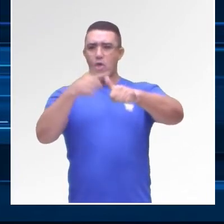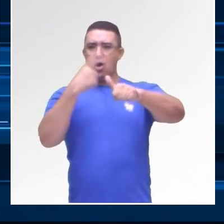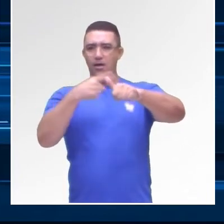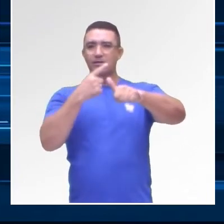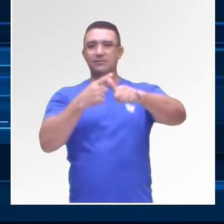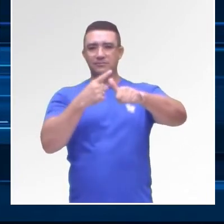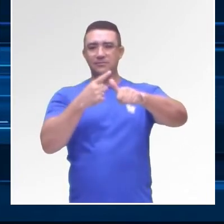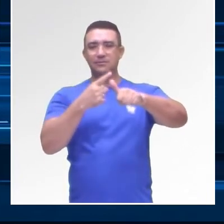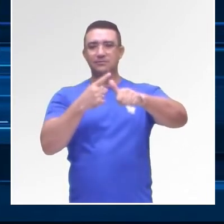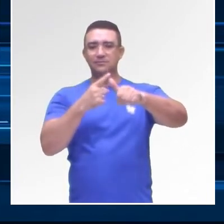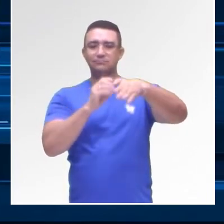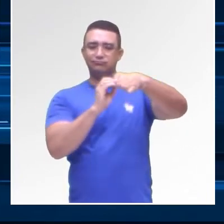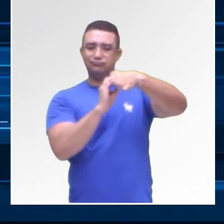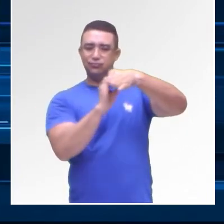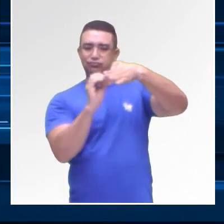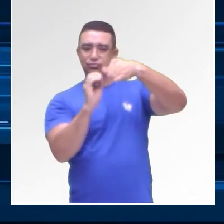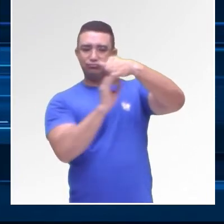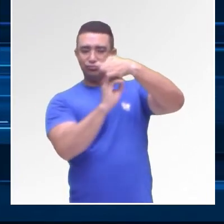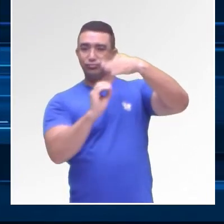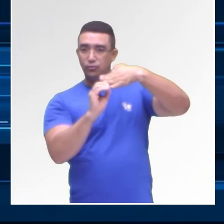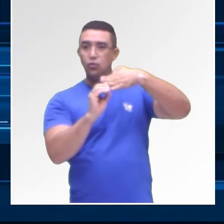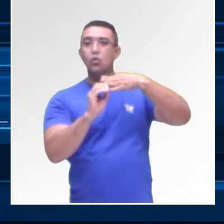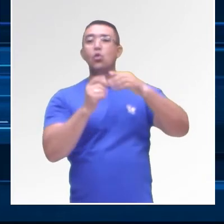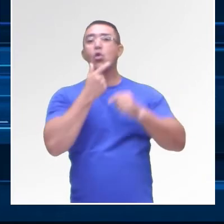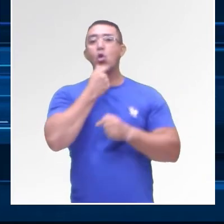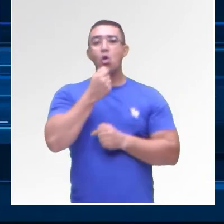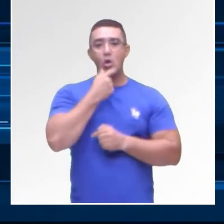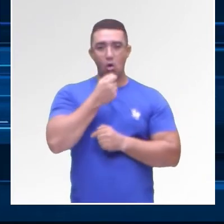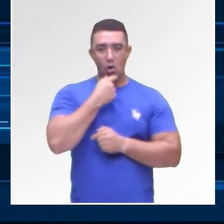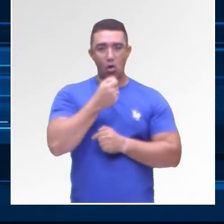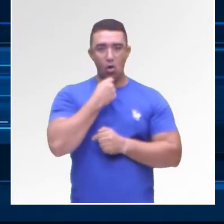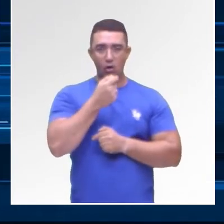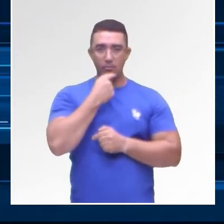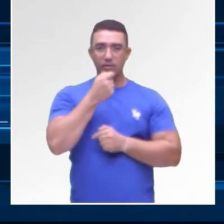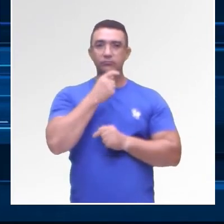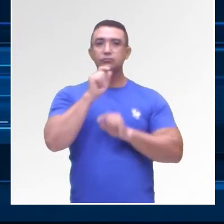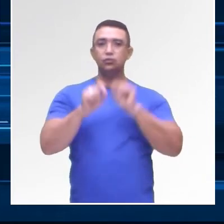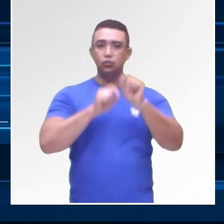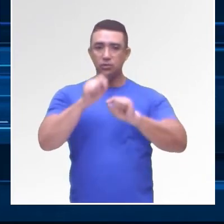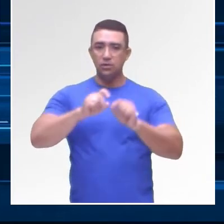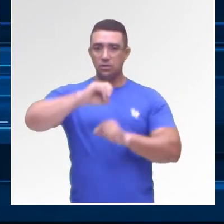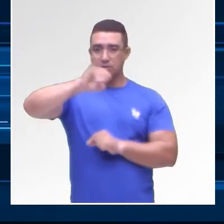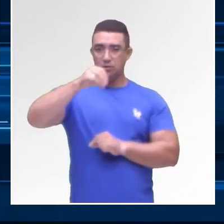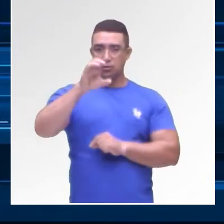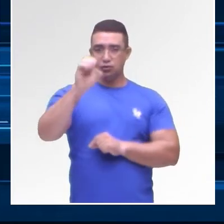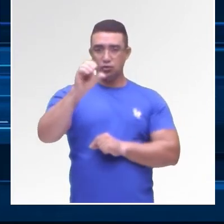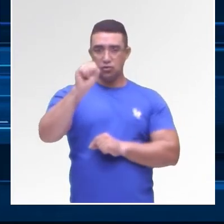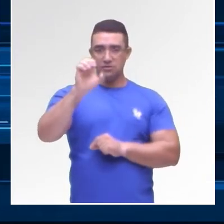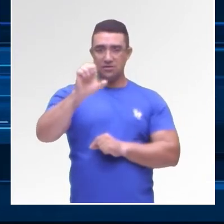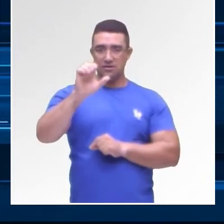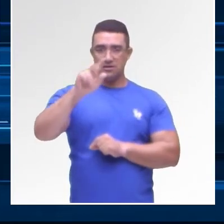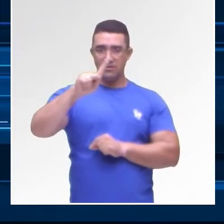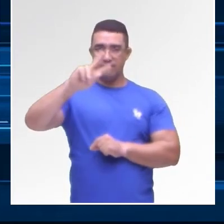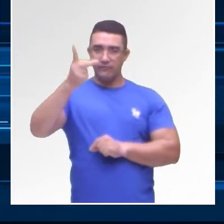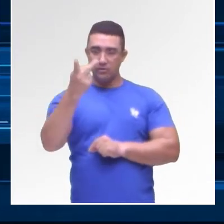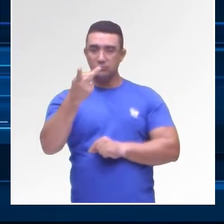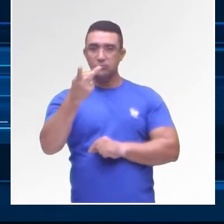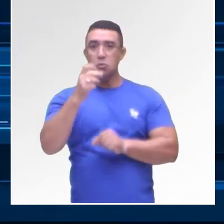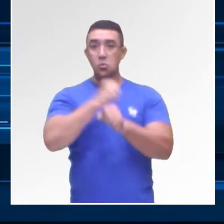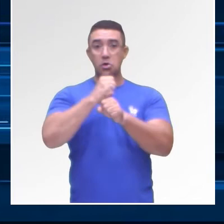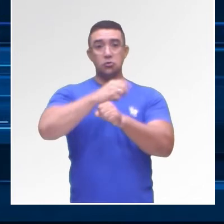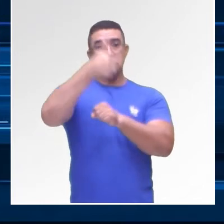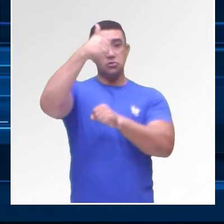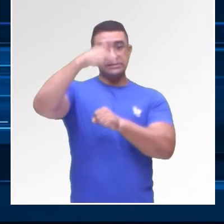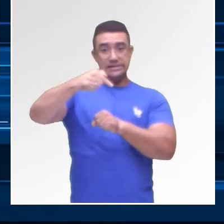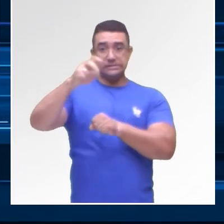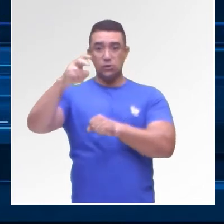sola. Foi um violinista belga chamado Joseph Merlin quem, em 1750, teve a